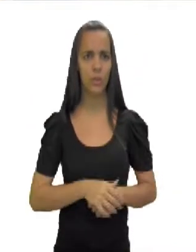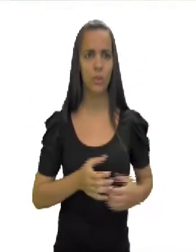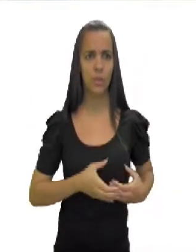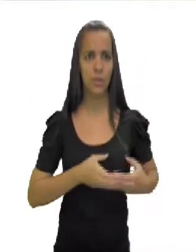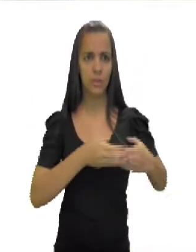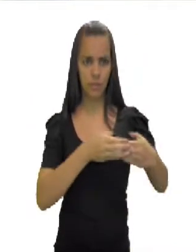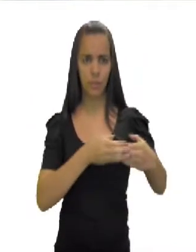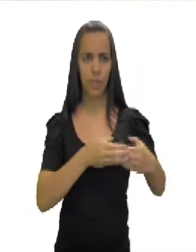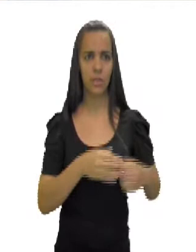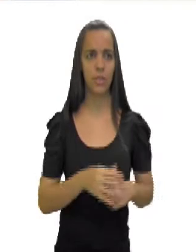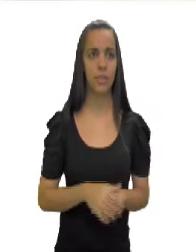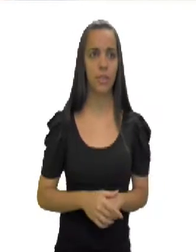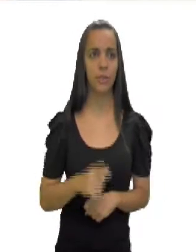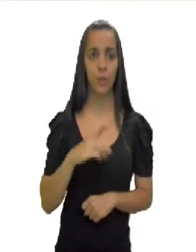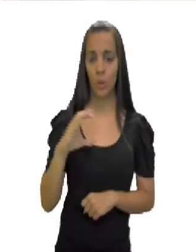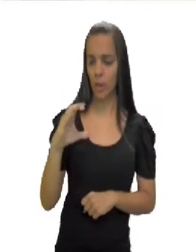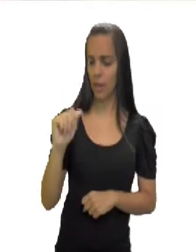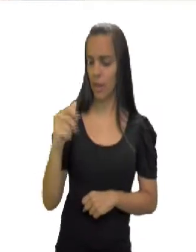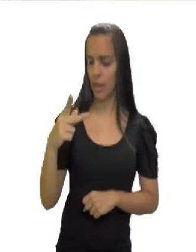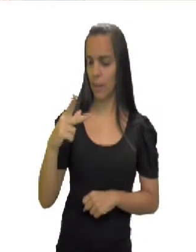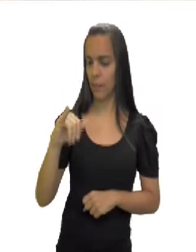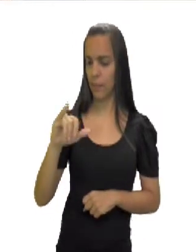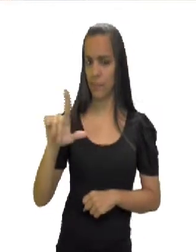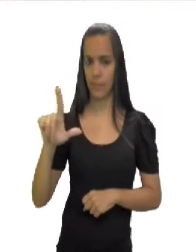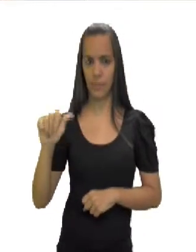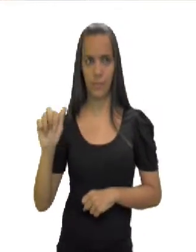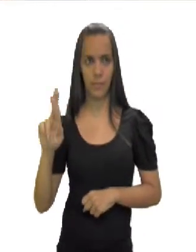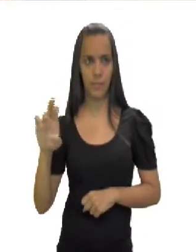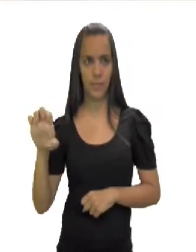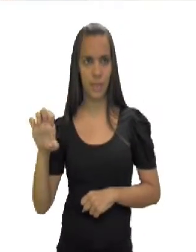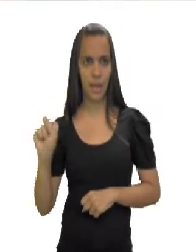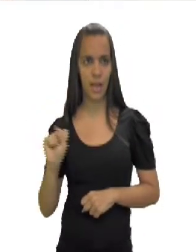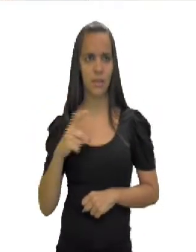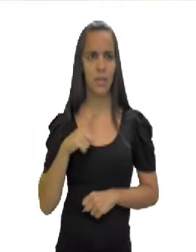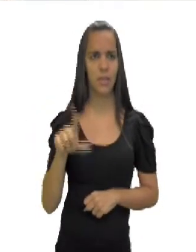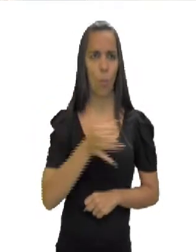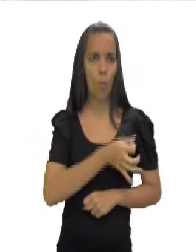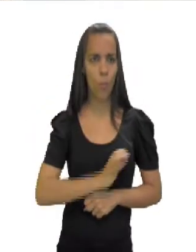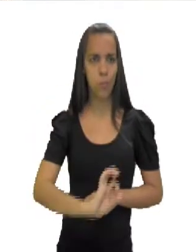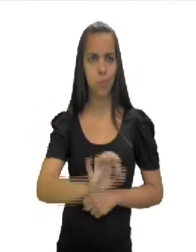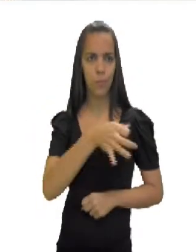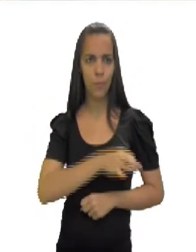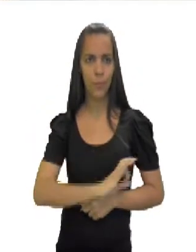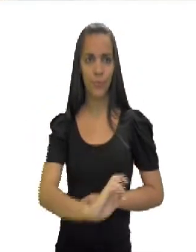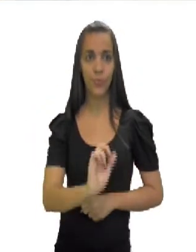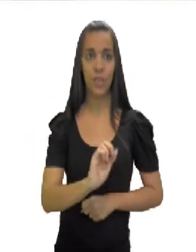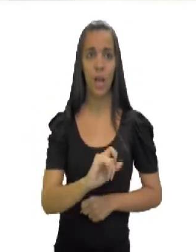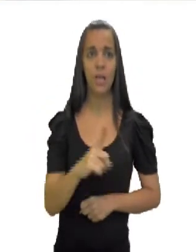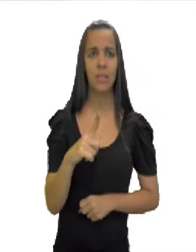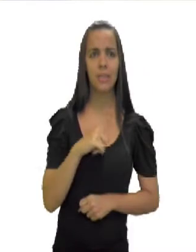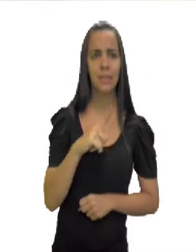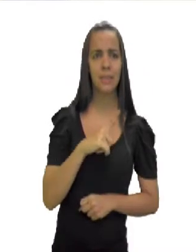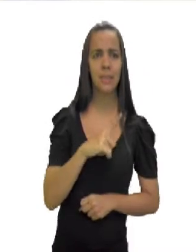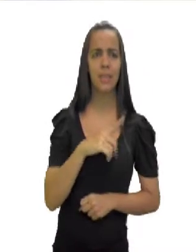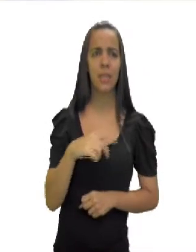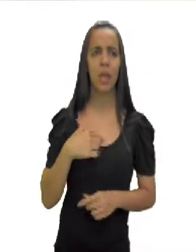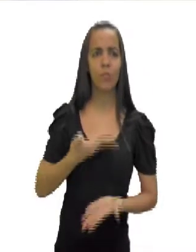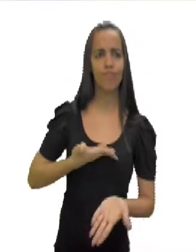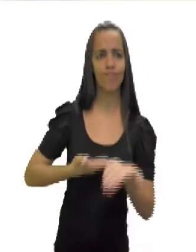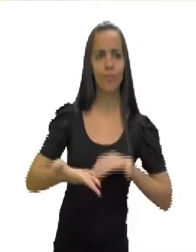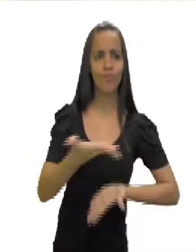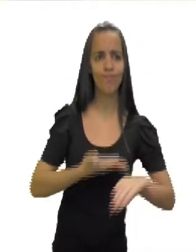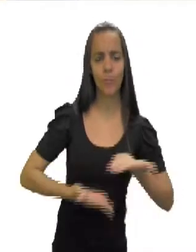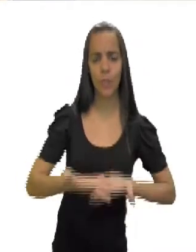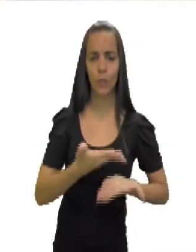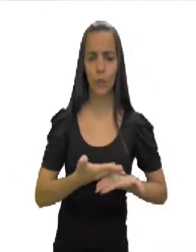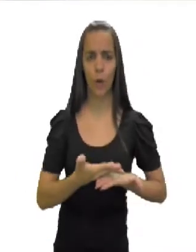capilares são vasos sanguíneos muito delgados que garantem a troca de substâncias entre o sangue e os tecidos